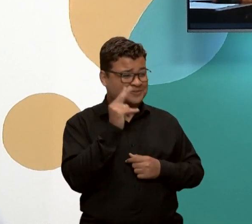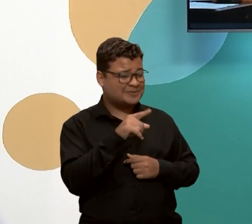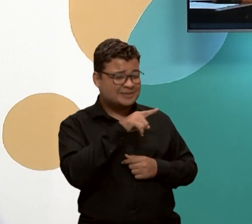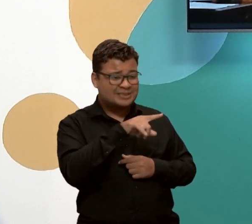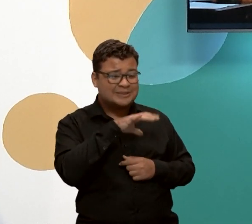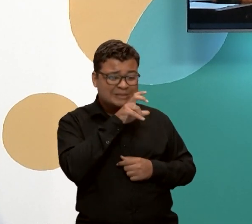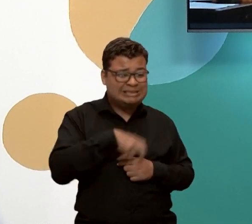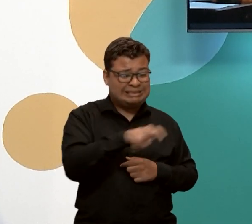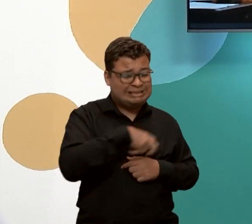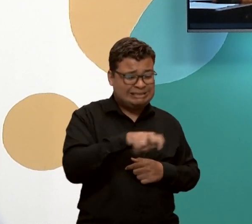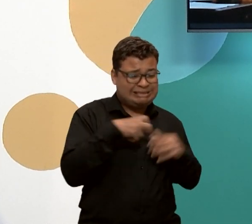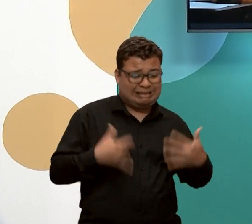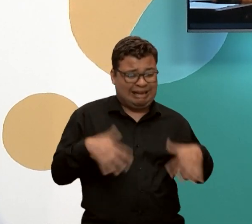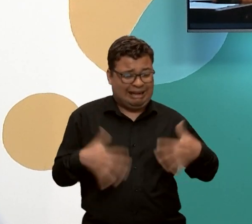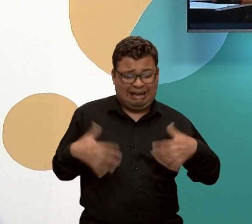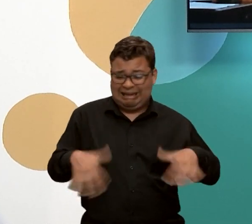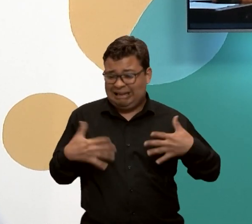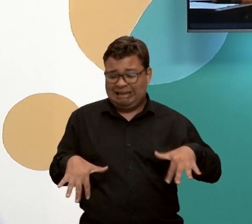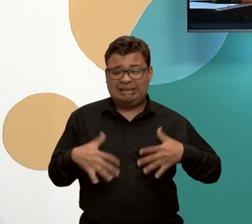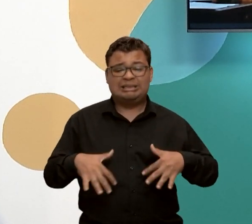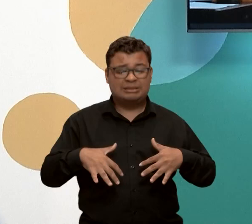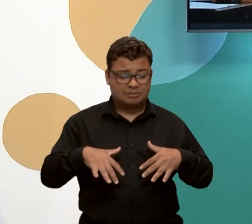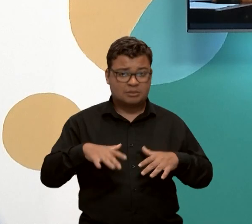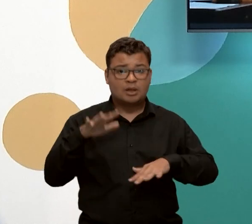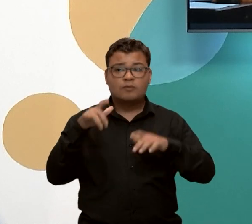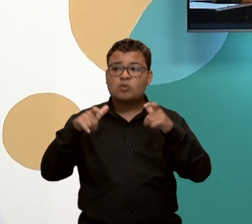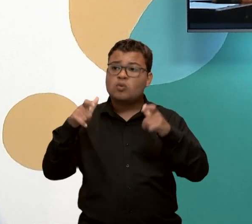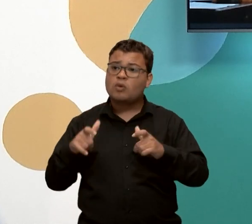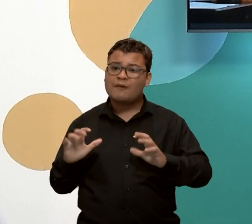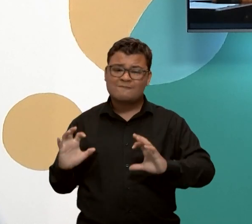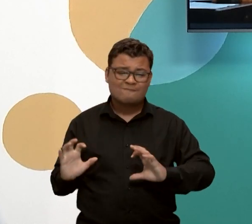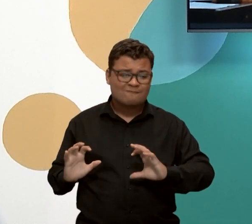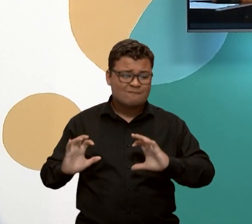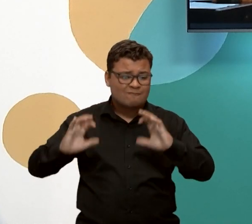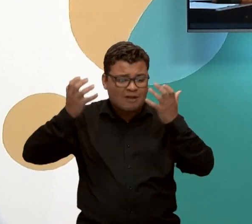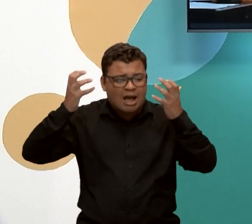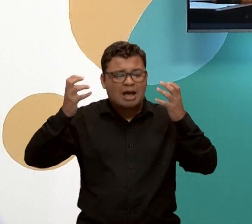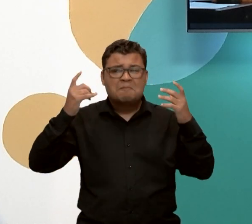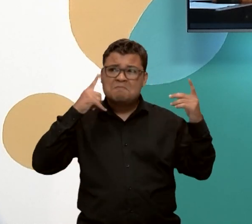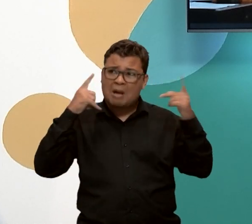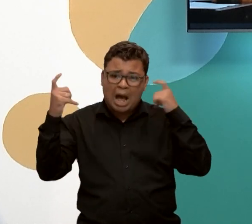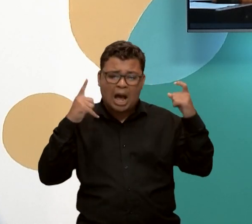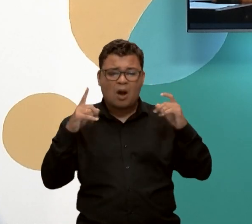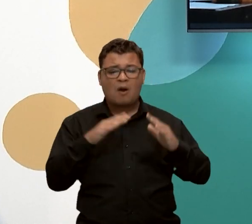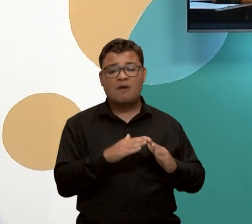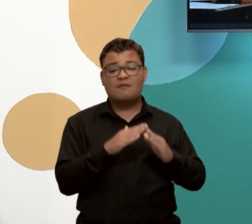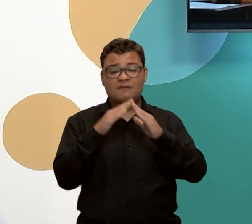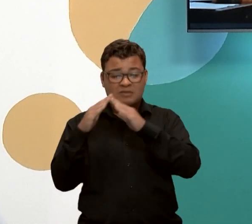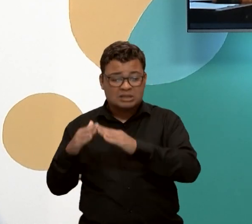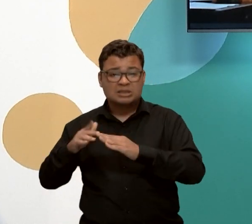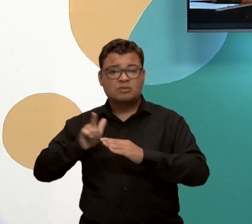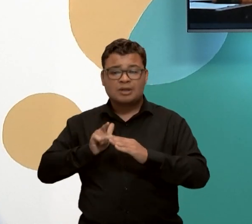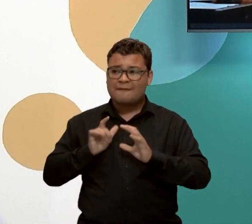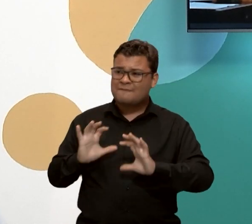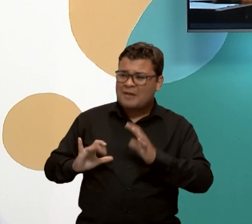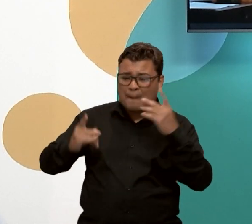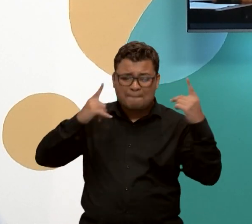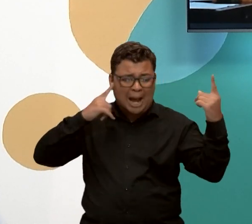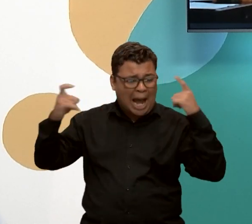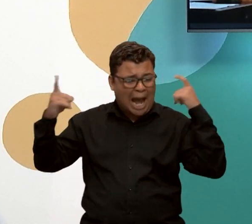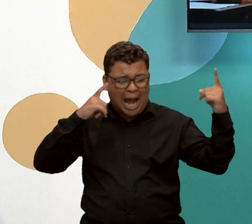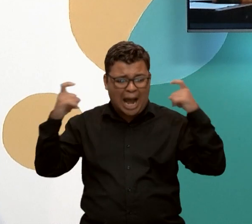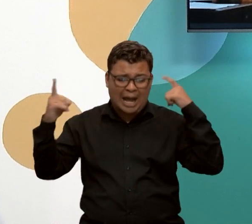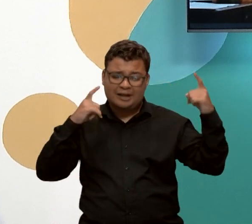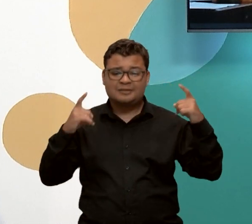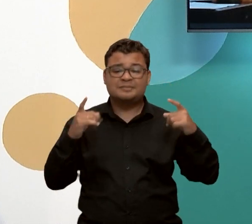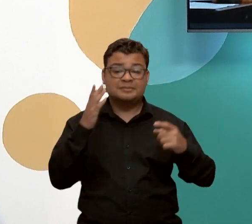local próximo a uma área, né, de festas, ou com vizinhos que às vezes fazem celebrações mais ruidosas. A gente sabe que tem casos de